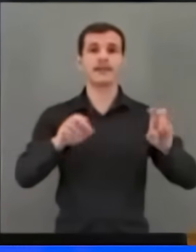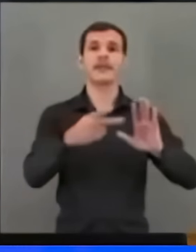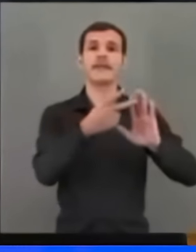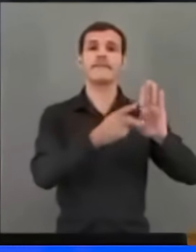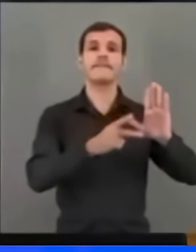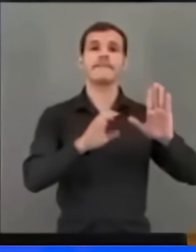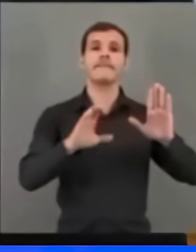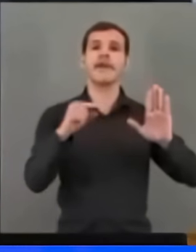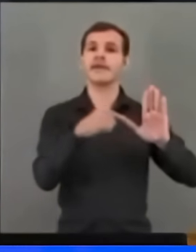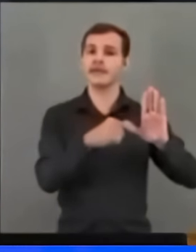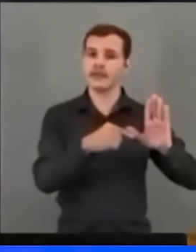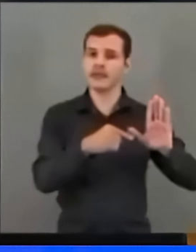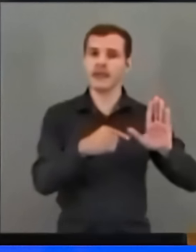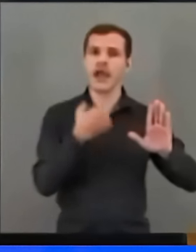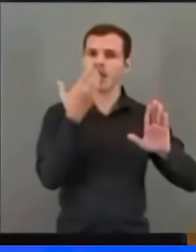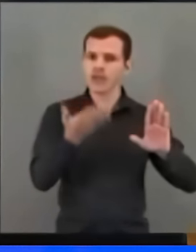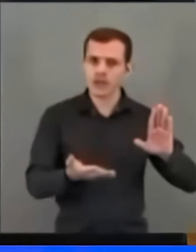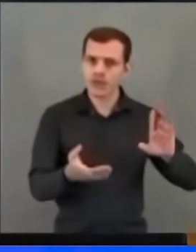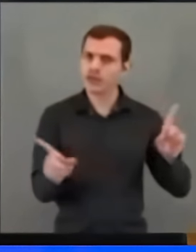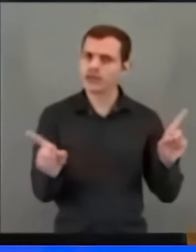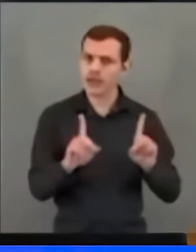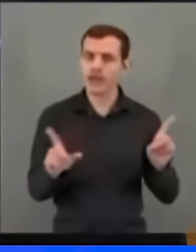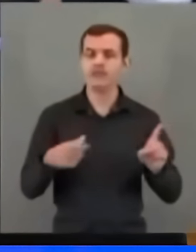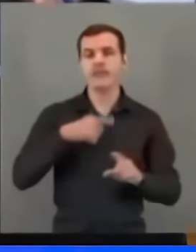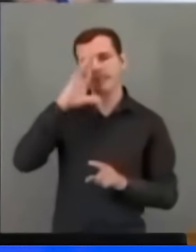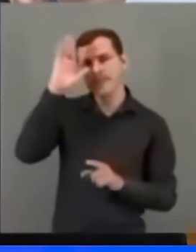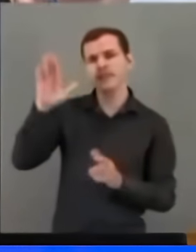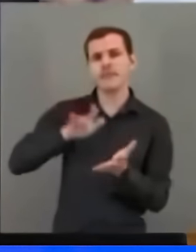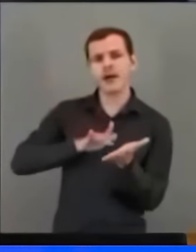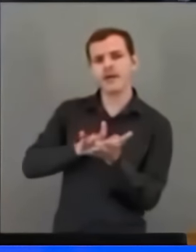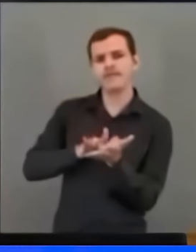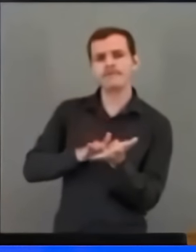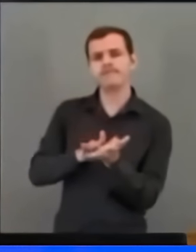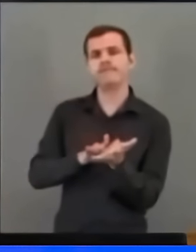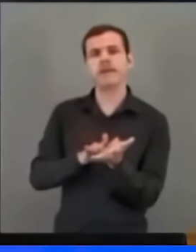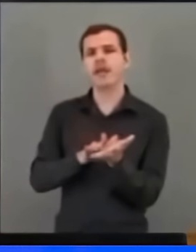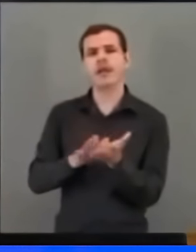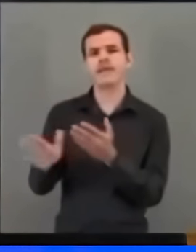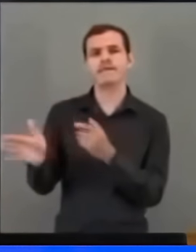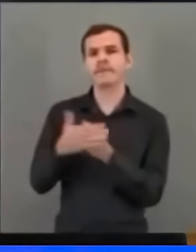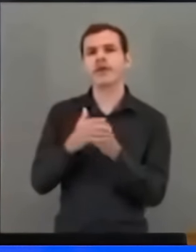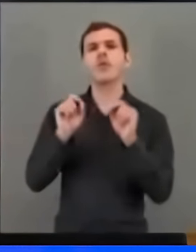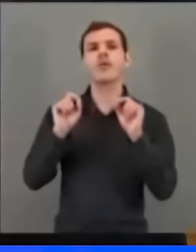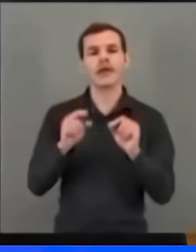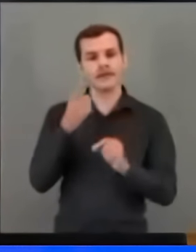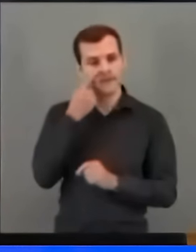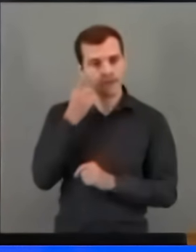E a maior prova de que a hipocrisia está reinando nesse debate é ver o PT dizendo que é contra a corrupção.